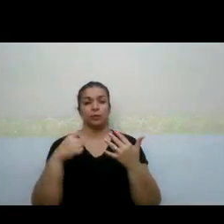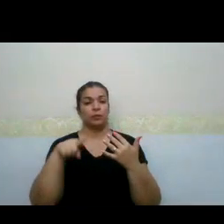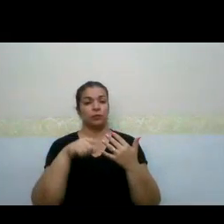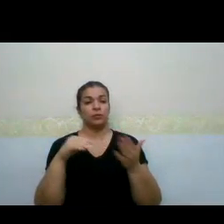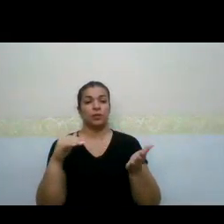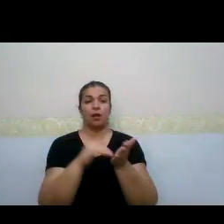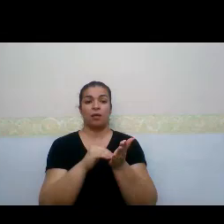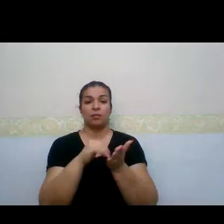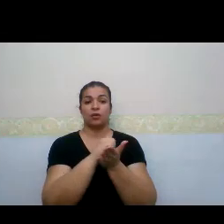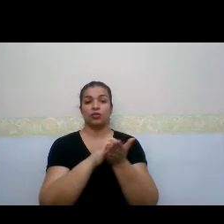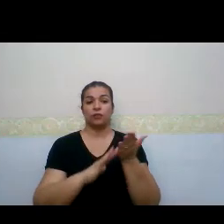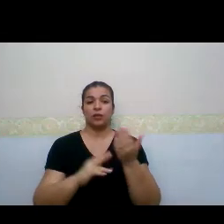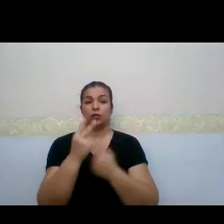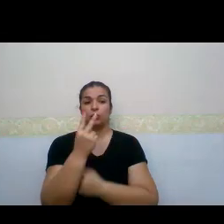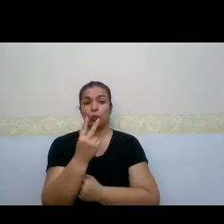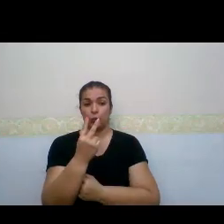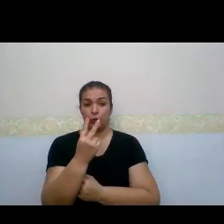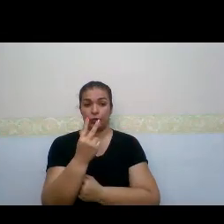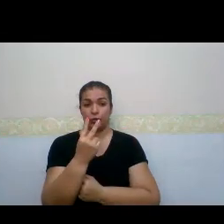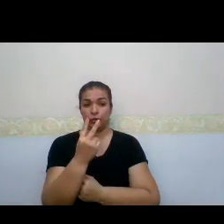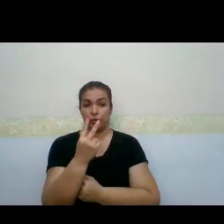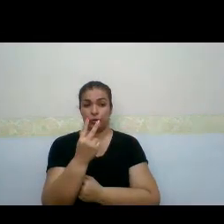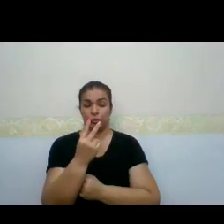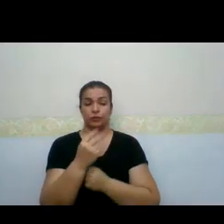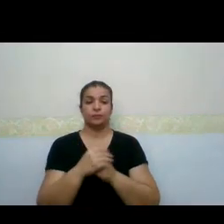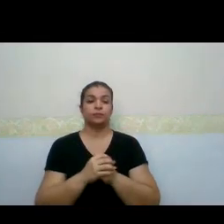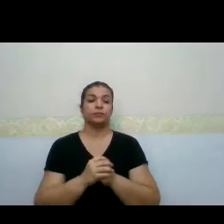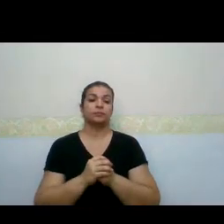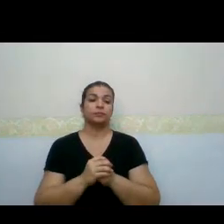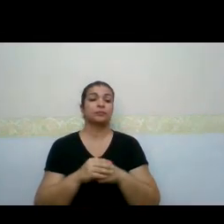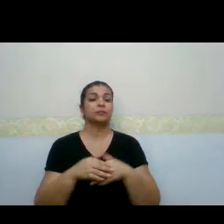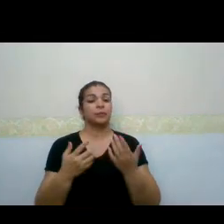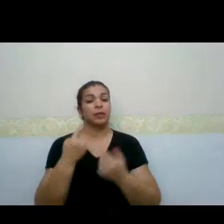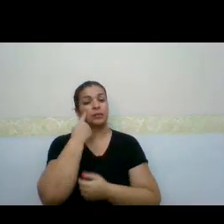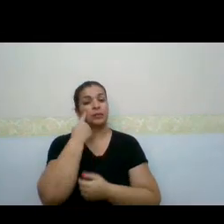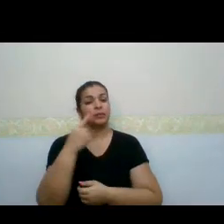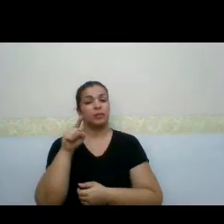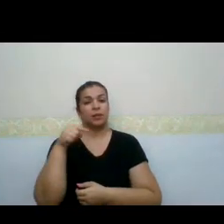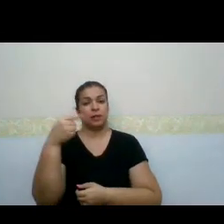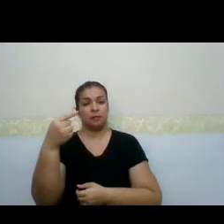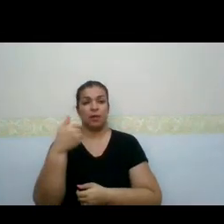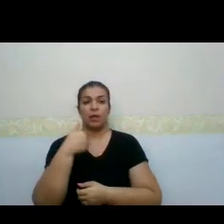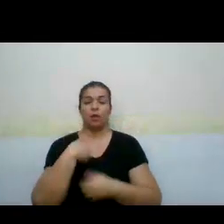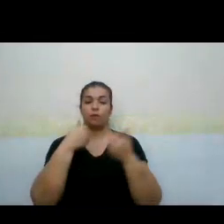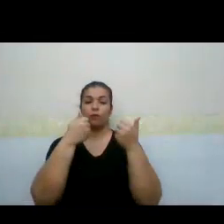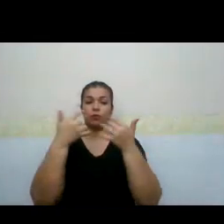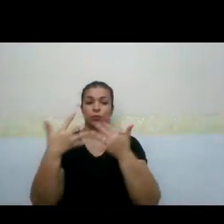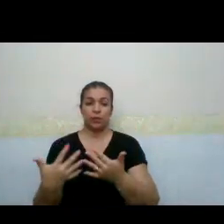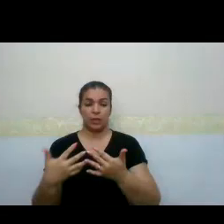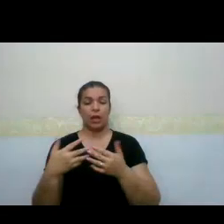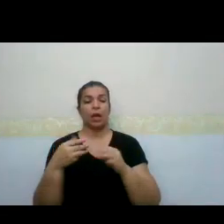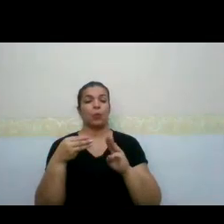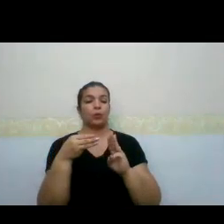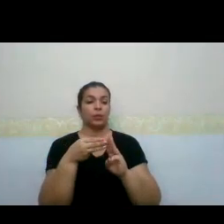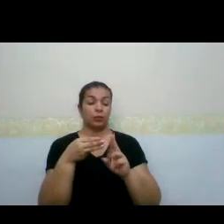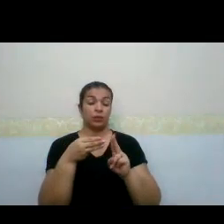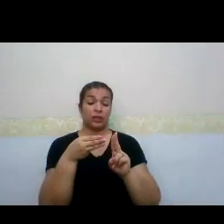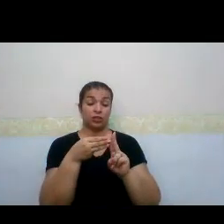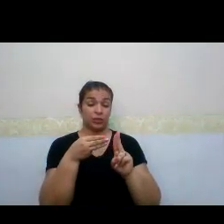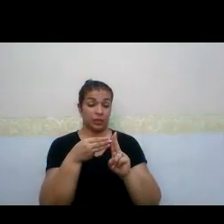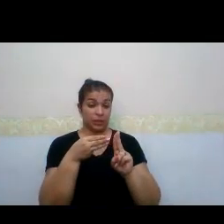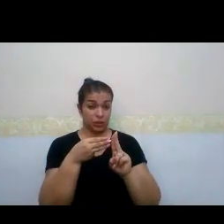atividade 2 da unidade 2. Aí, semana que vem, eu explicarei a unidade 3, a